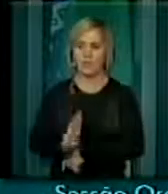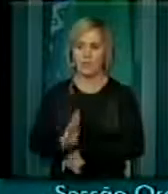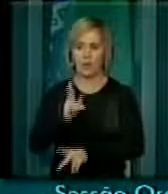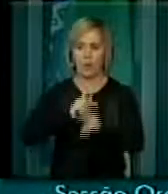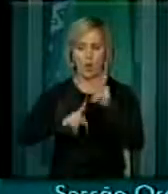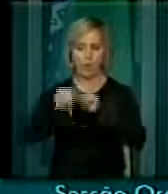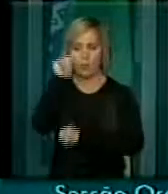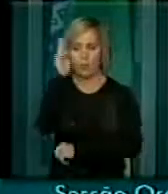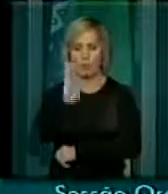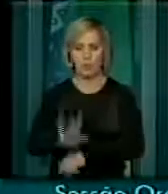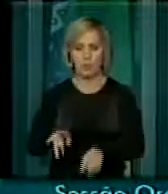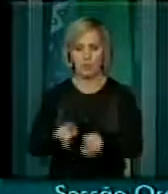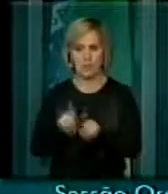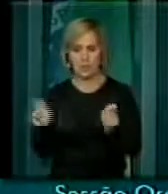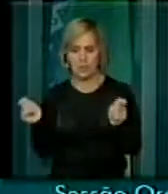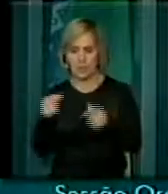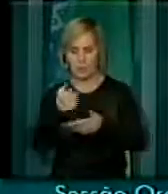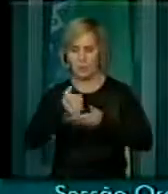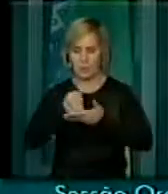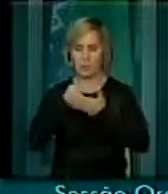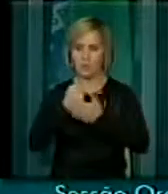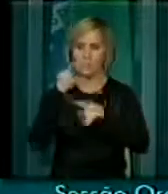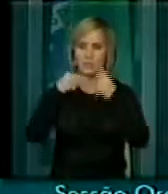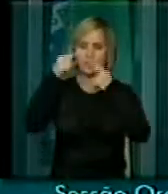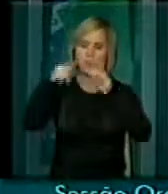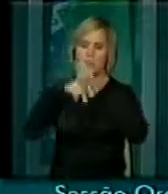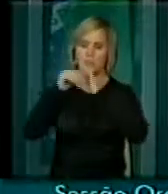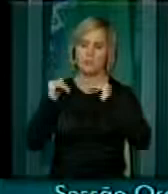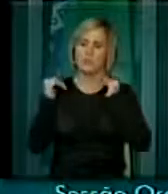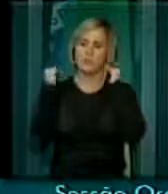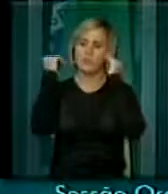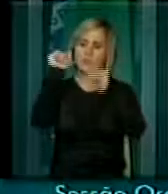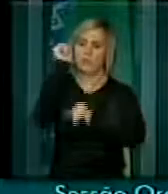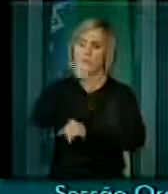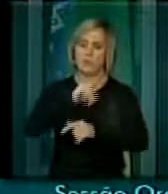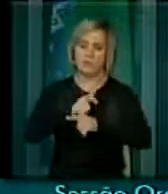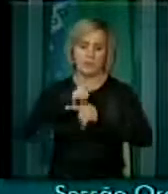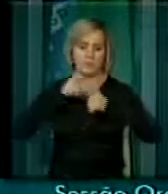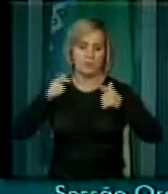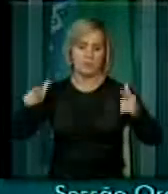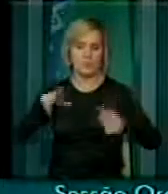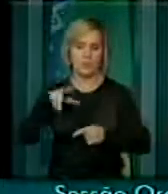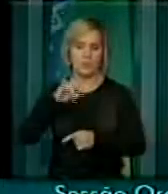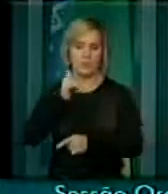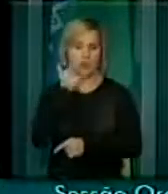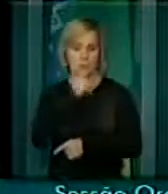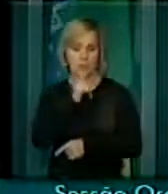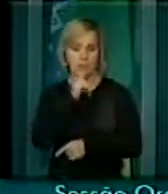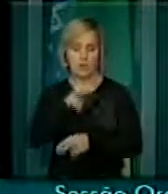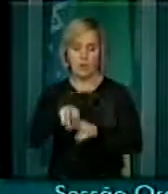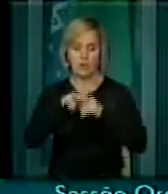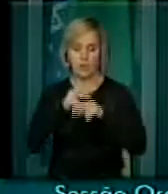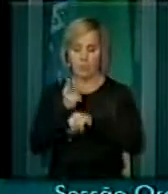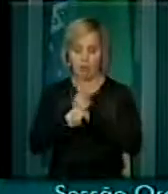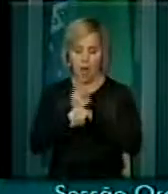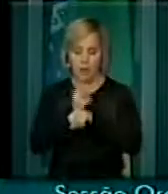brasileiro e das possibilidades de desenvolvimento que, sem sombra de dúvida, virão com a exploração